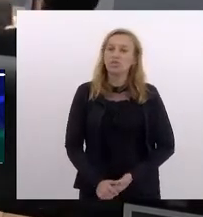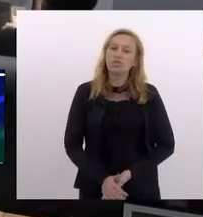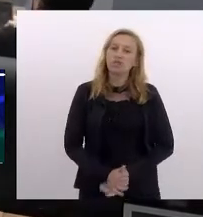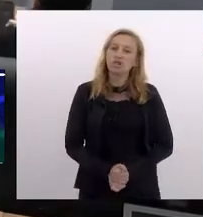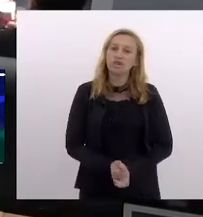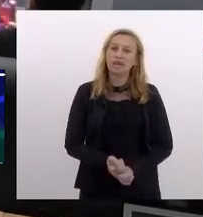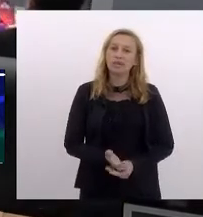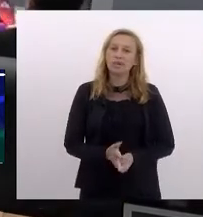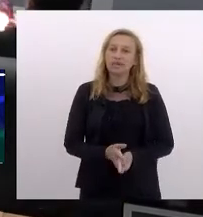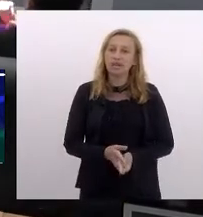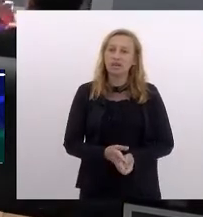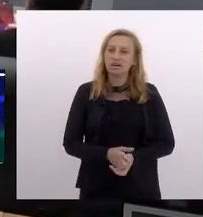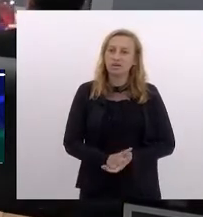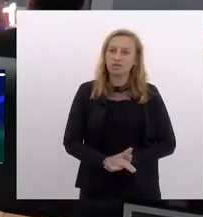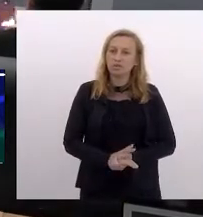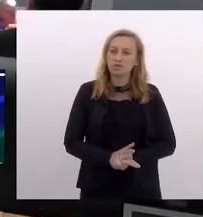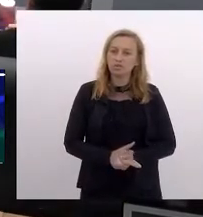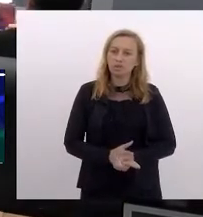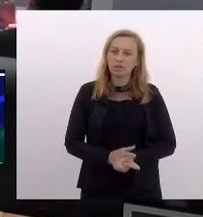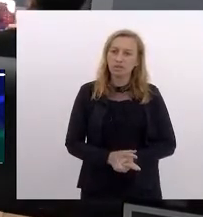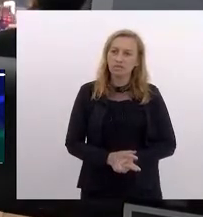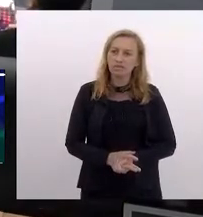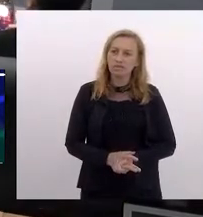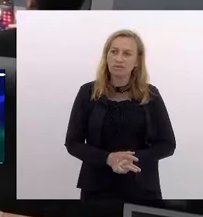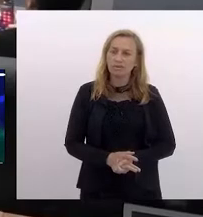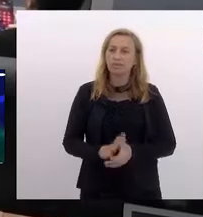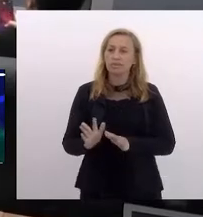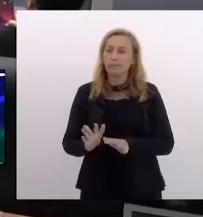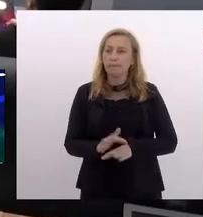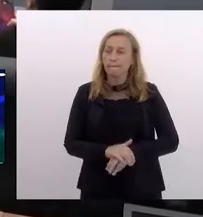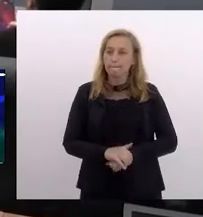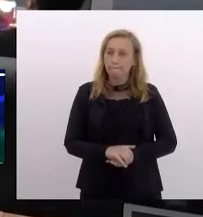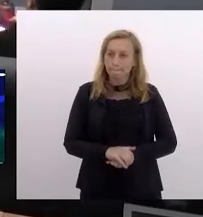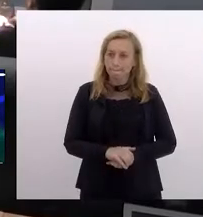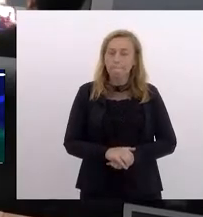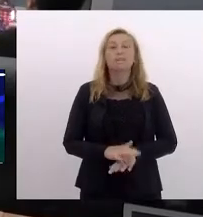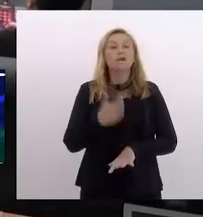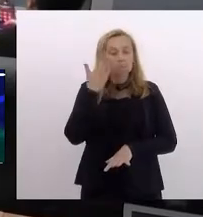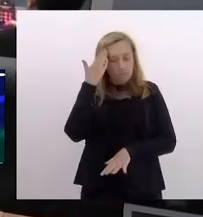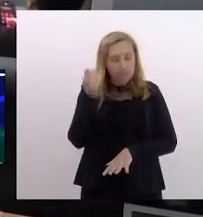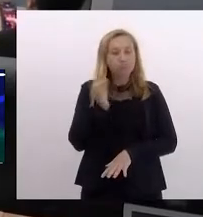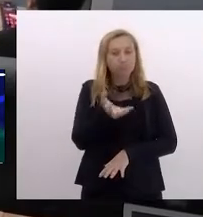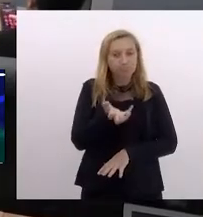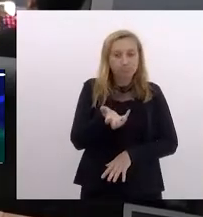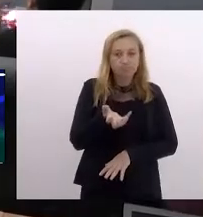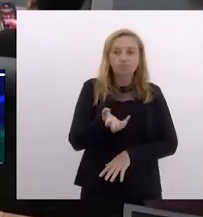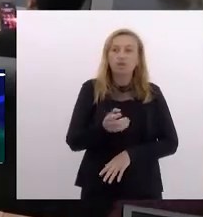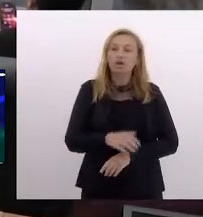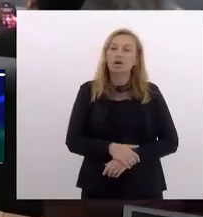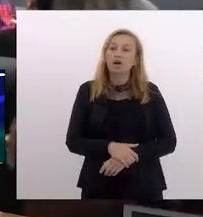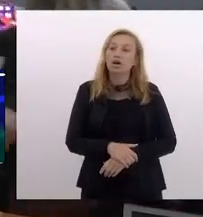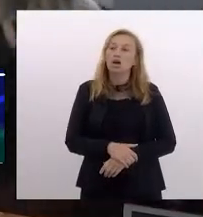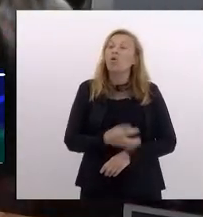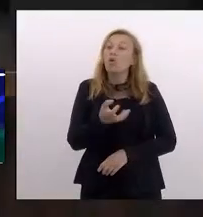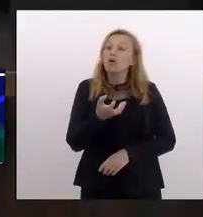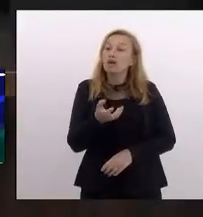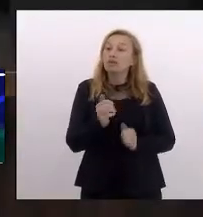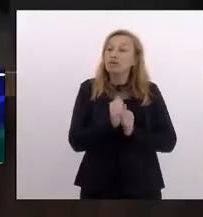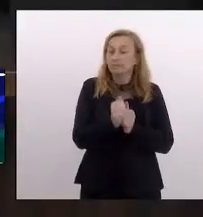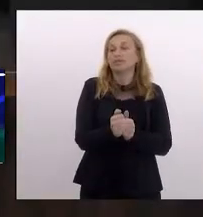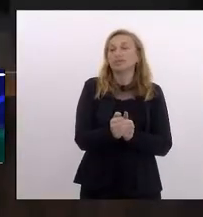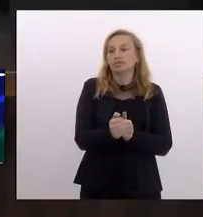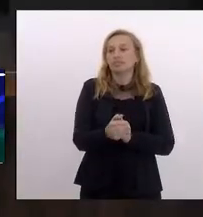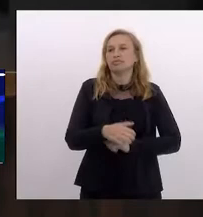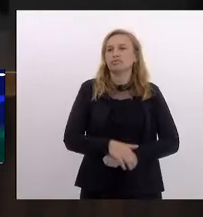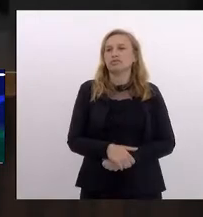é você mesmo que eu cheguei aqui já tava desde da primeiro eu sei que você nem sequer eu quero eu quero fazer o caminho